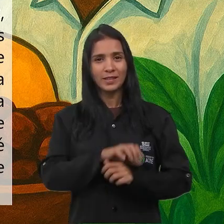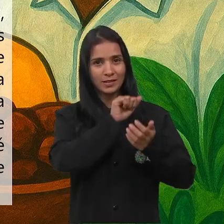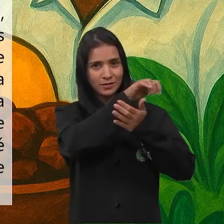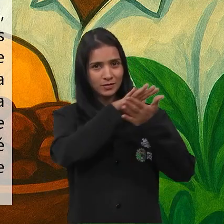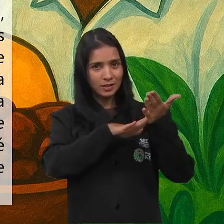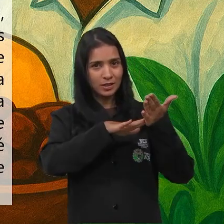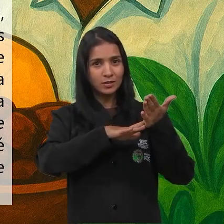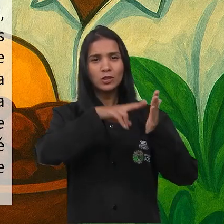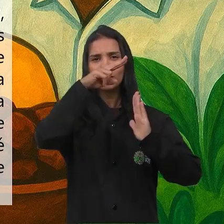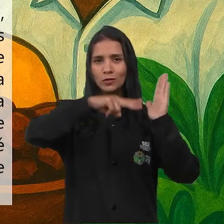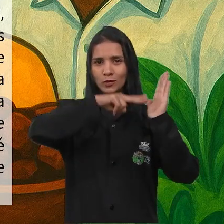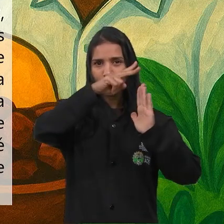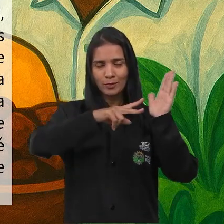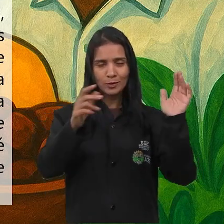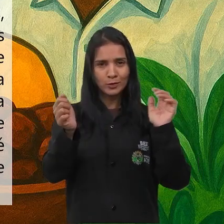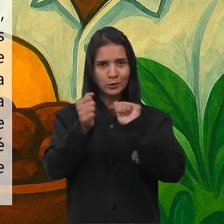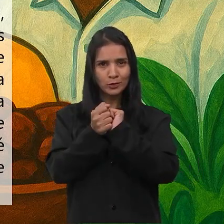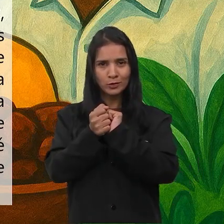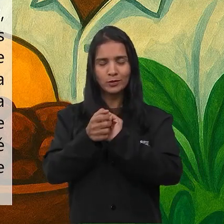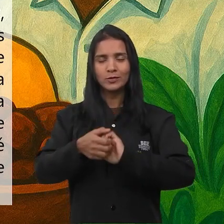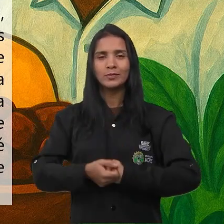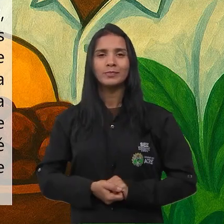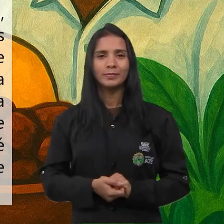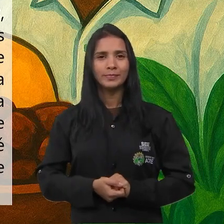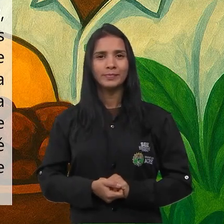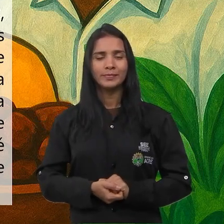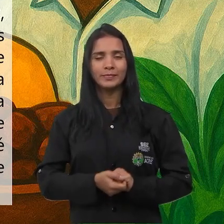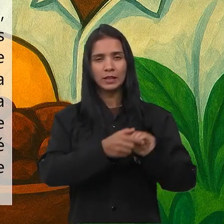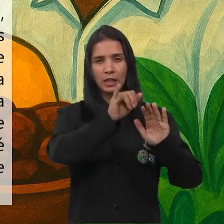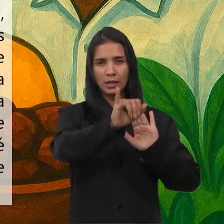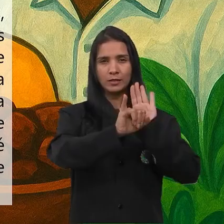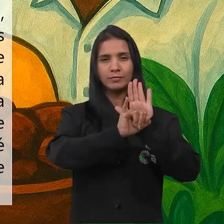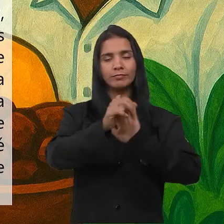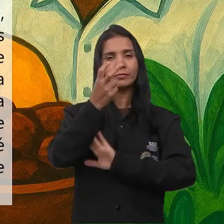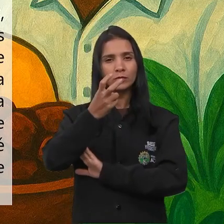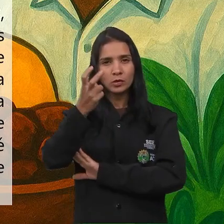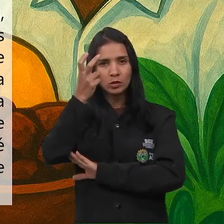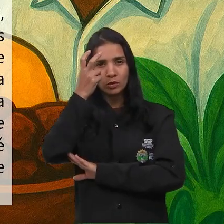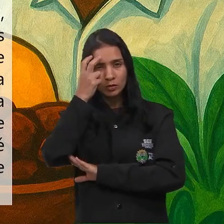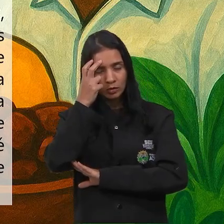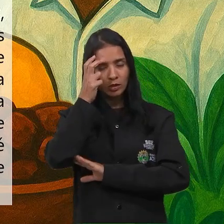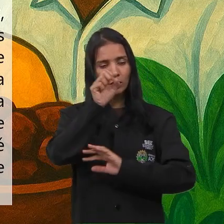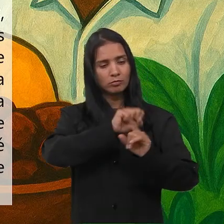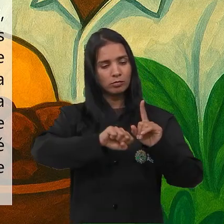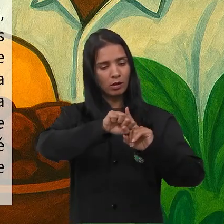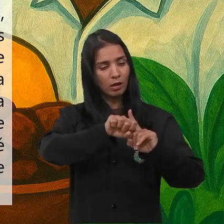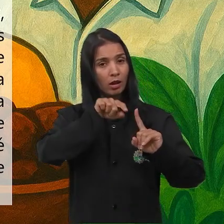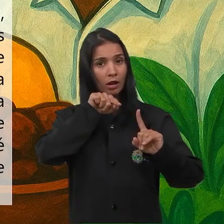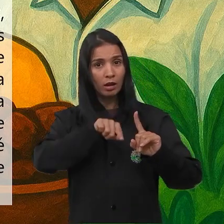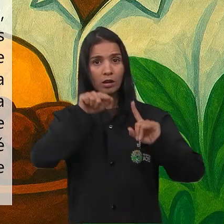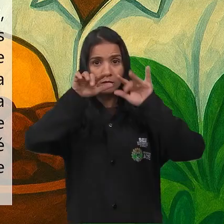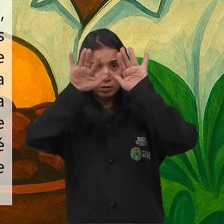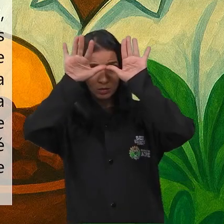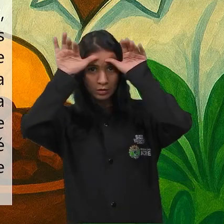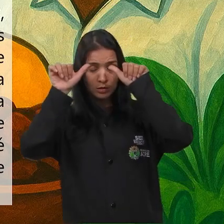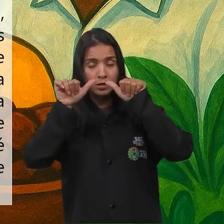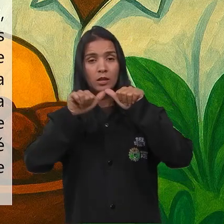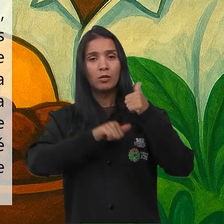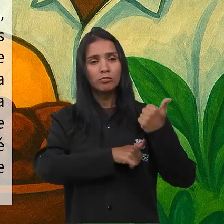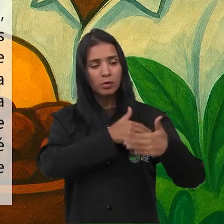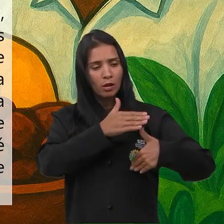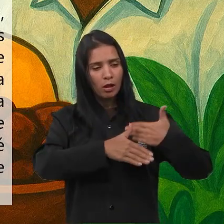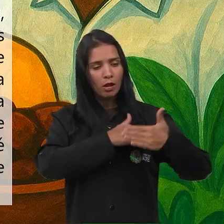seguir. Preparados? Vamos lá. A identidade cultural da sociedade acreana foi